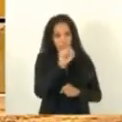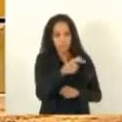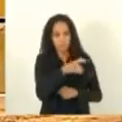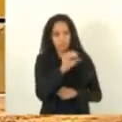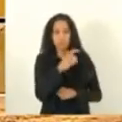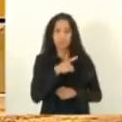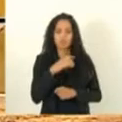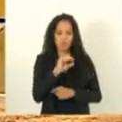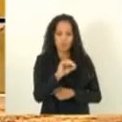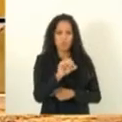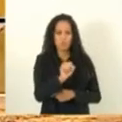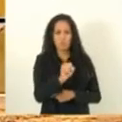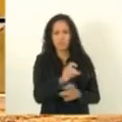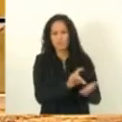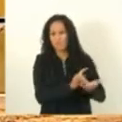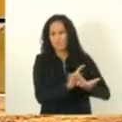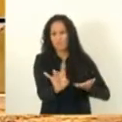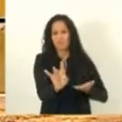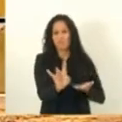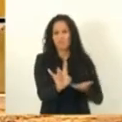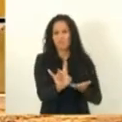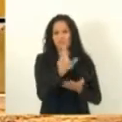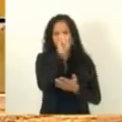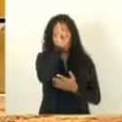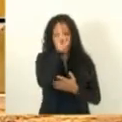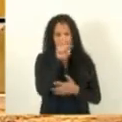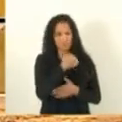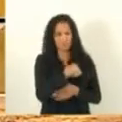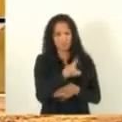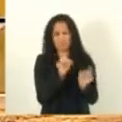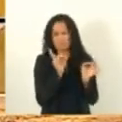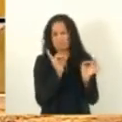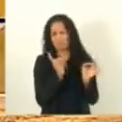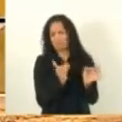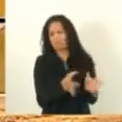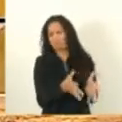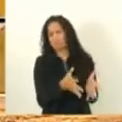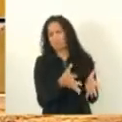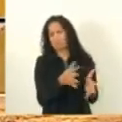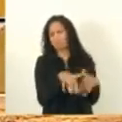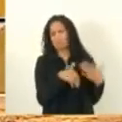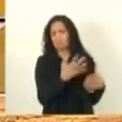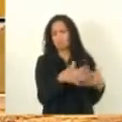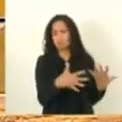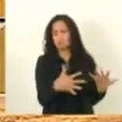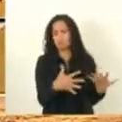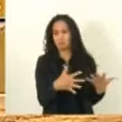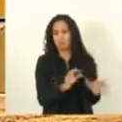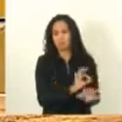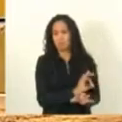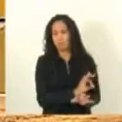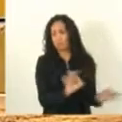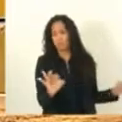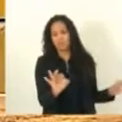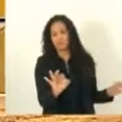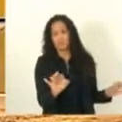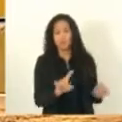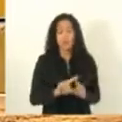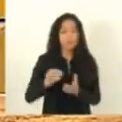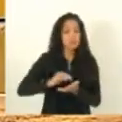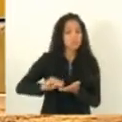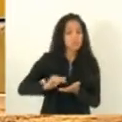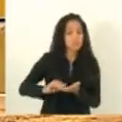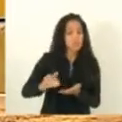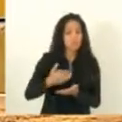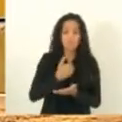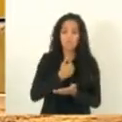OS ali horrorosa também. Aquele hospital estava uma loucura. Assim, a secretaria e o